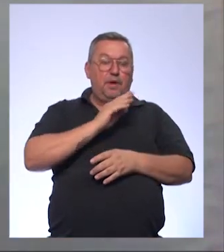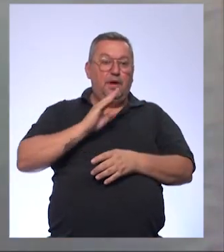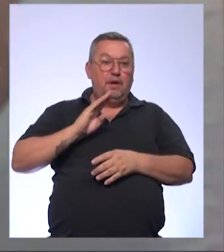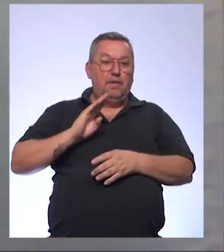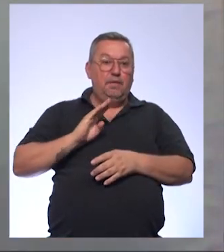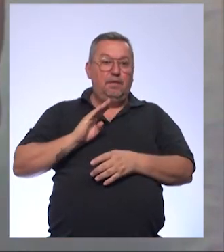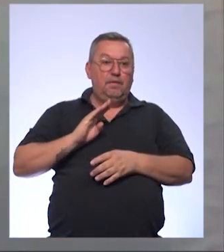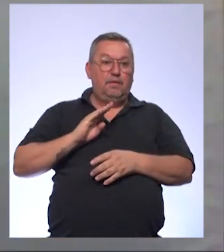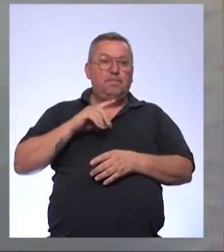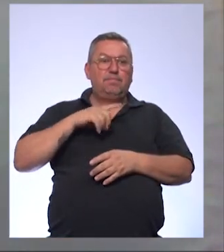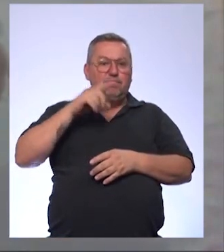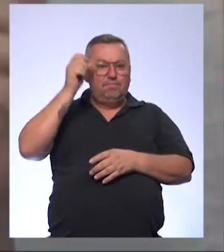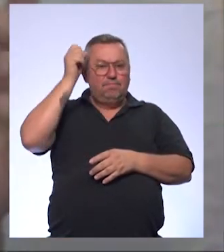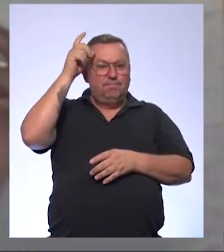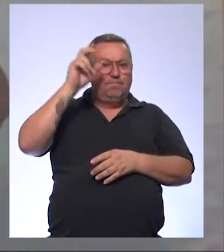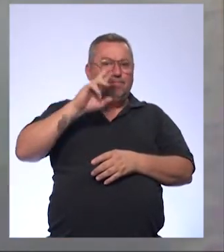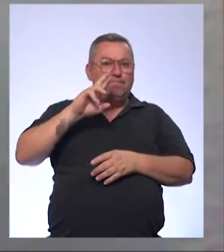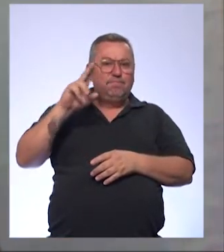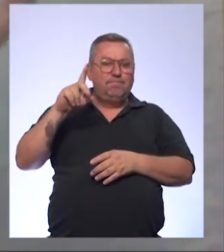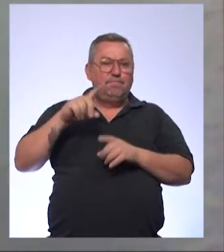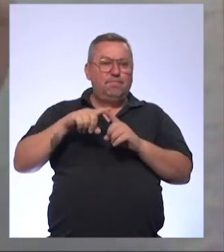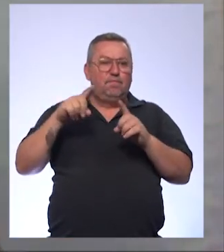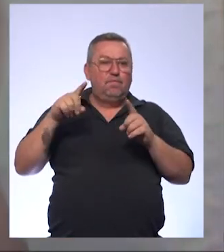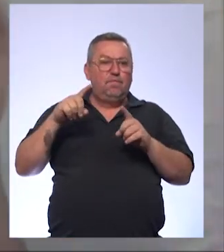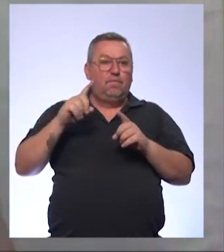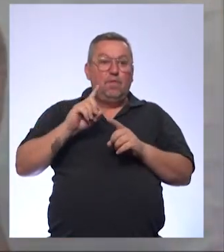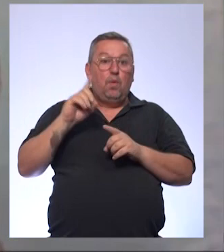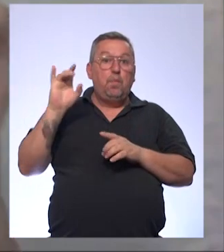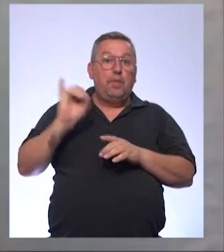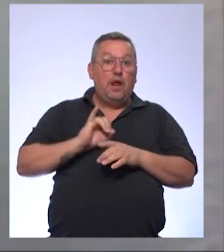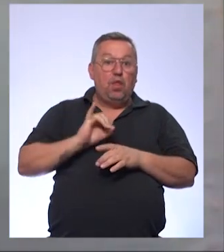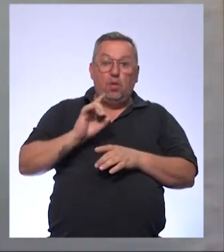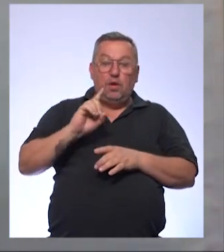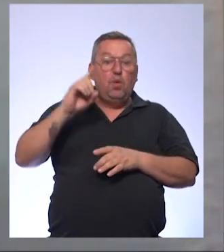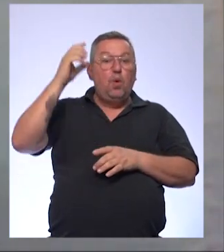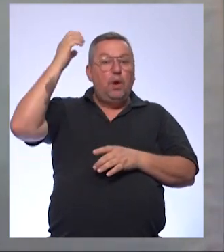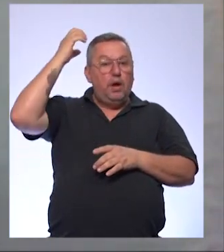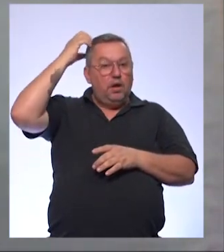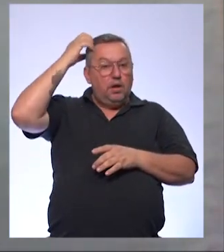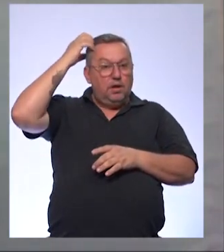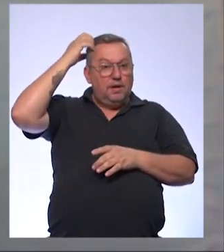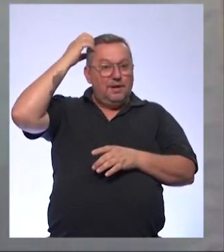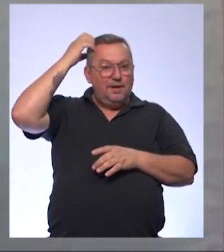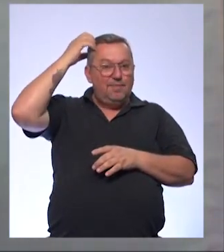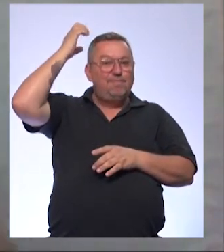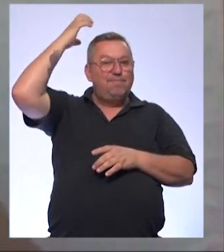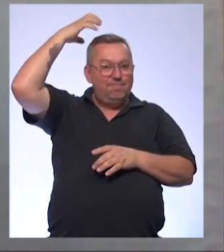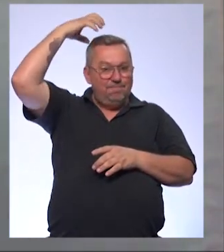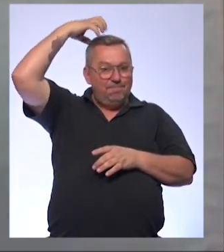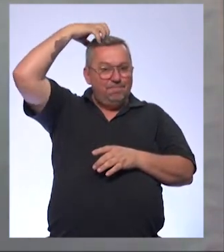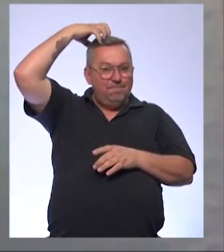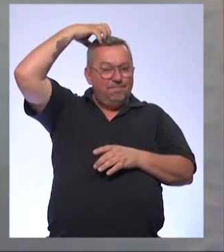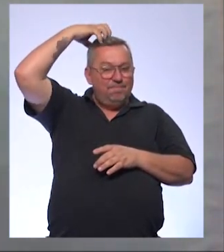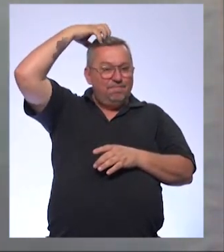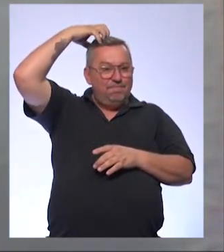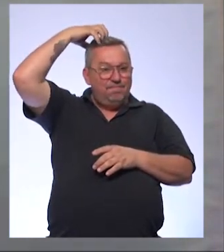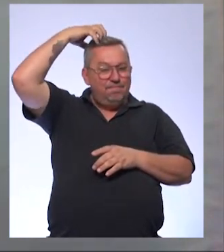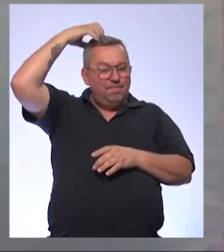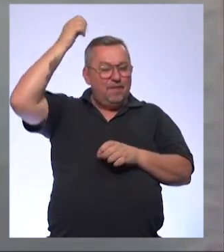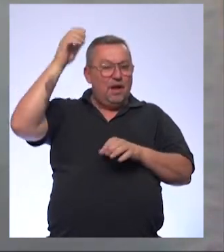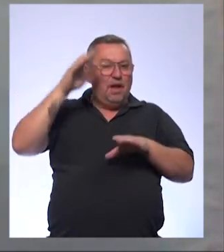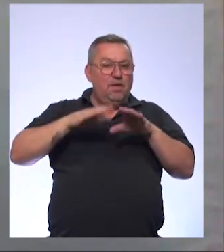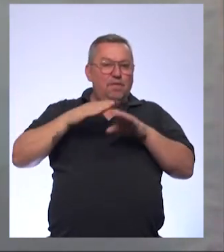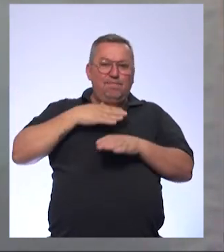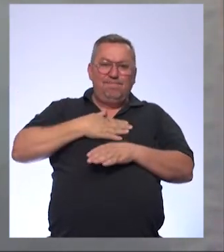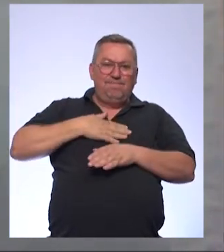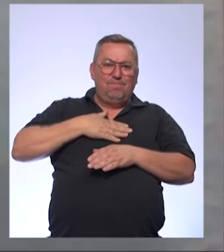eles tinham culturas diferentes. Então, o imperador não, o rei, o rei, ele às vezes não agradava